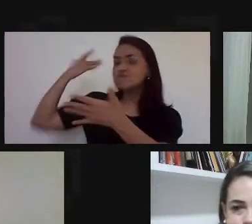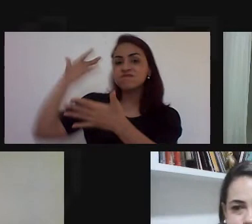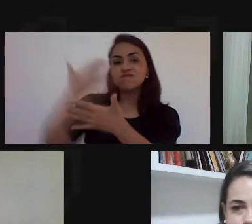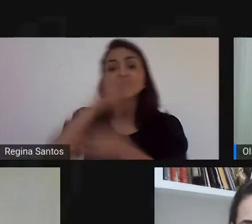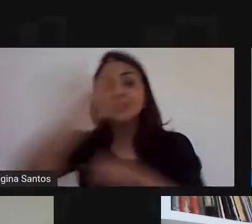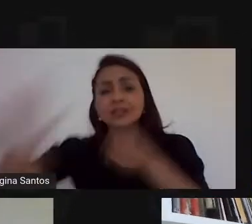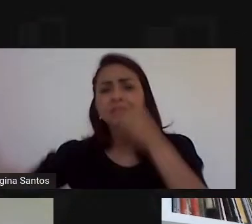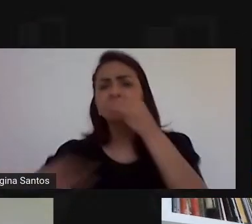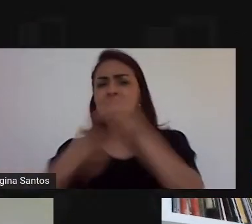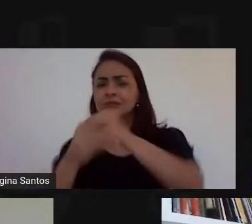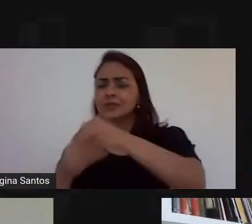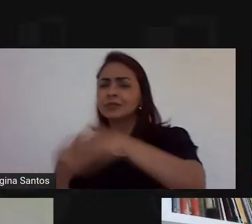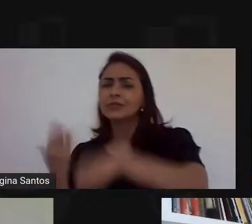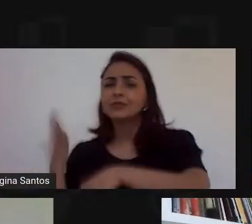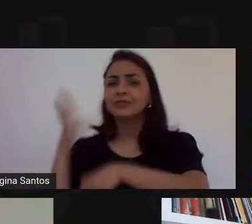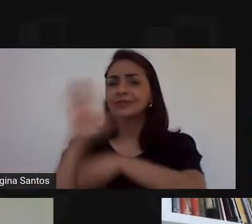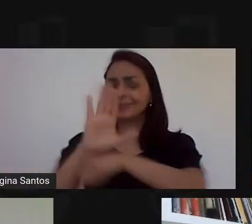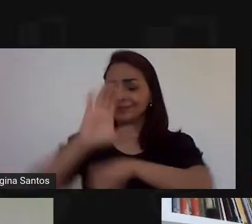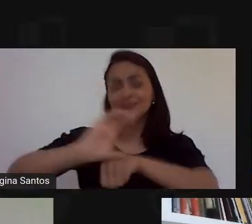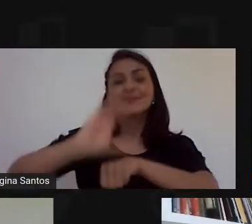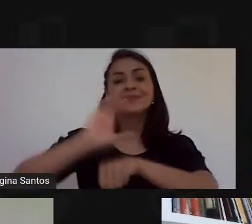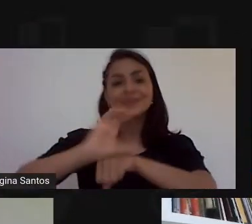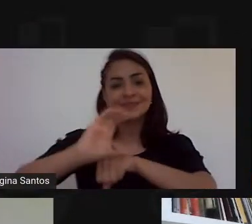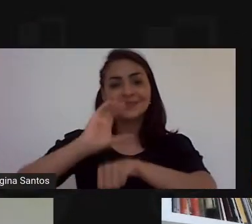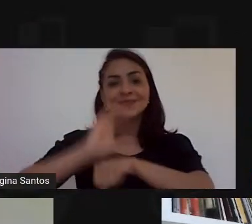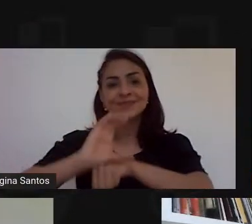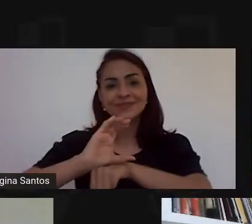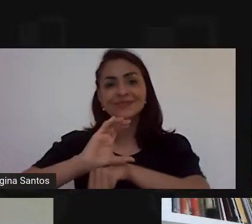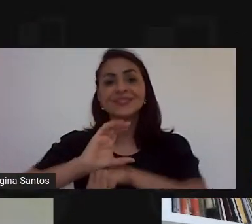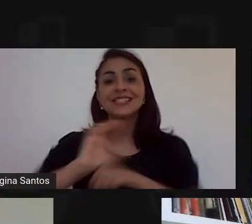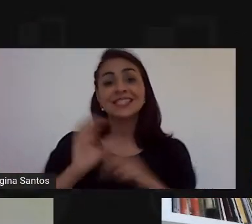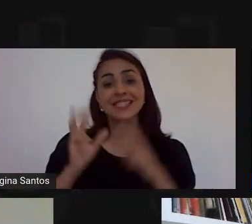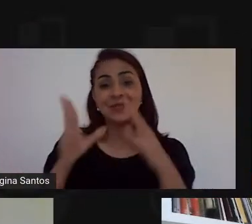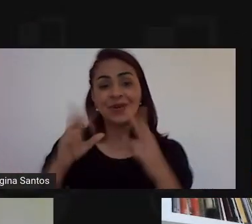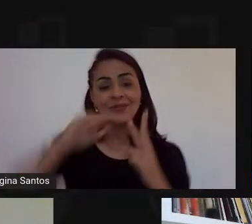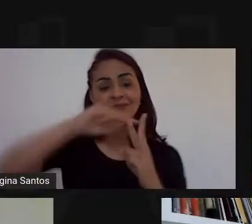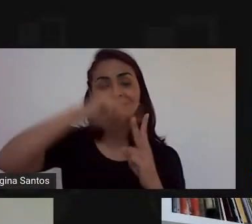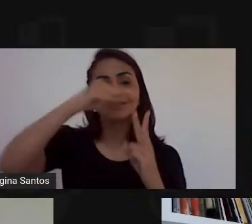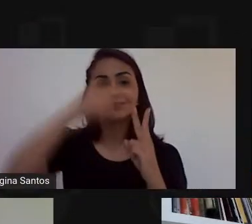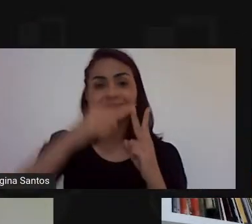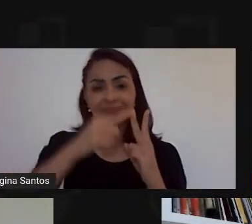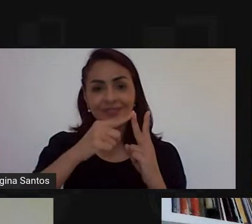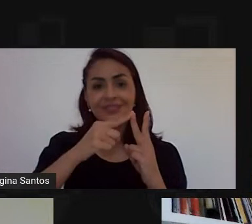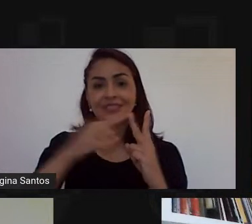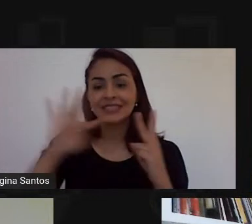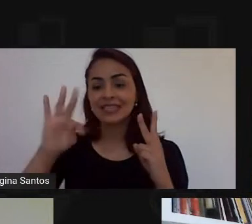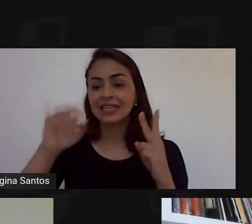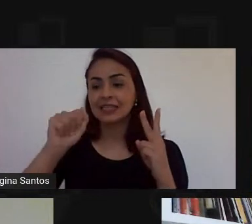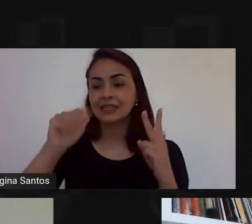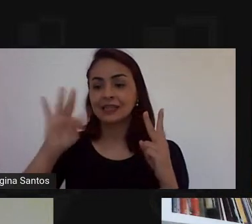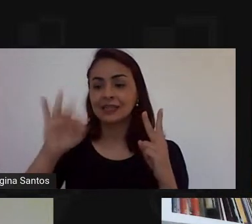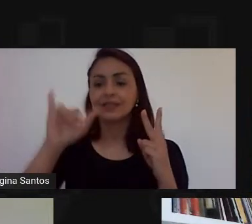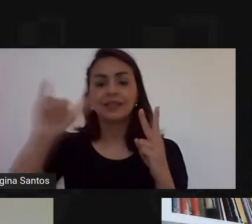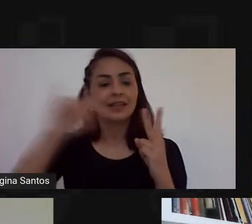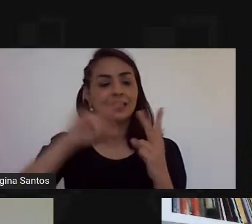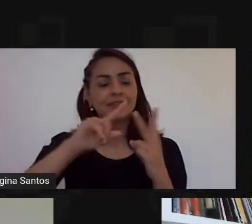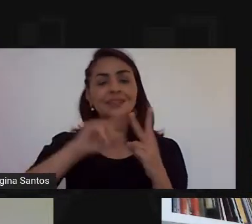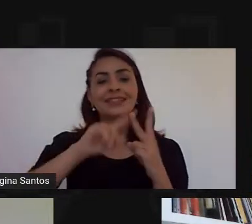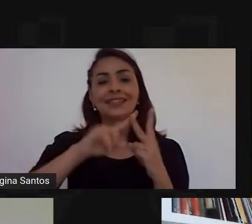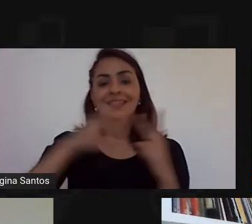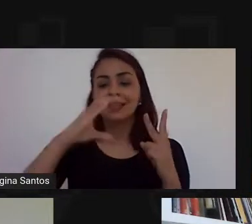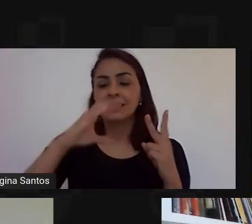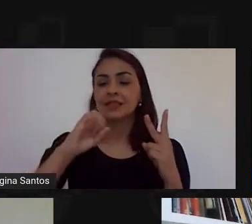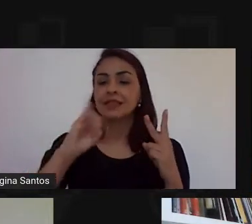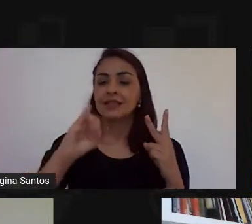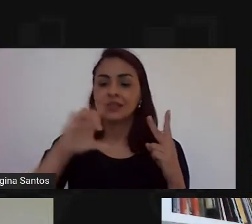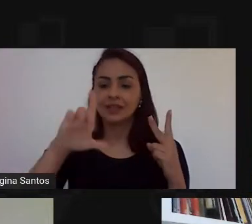muito para esse curso, assim como as duas palestrantes aqui, professora Seuze e professora Tati. Nós já estamos ficando velhas, gente? Esse